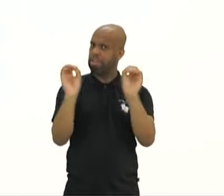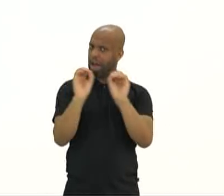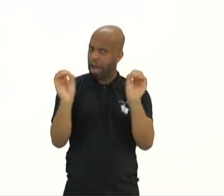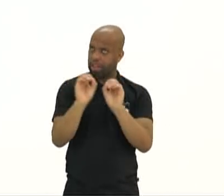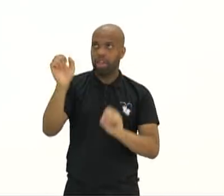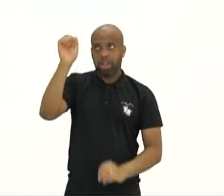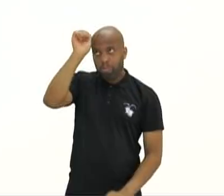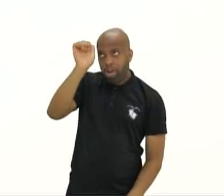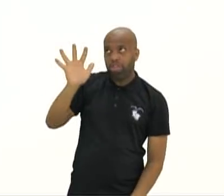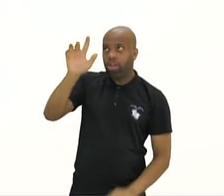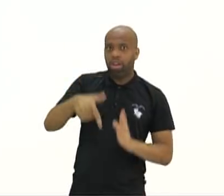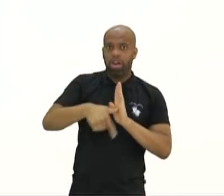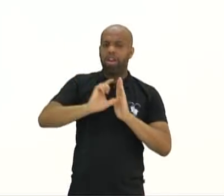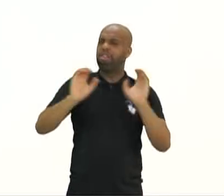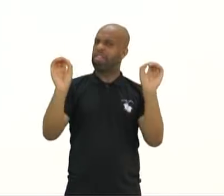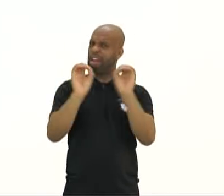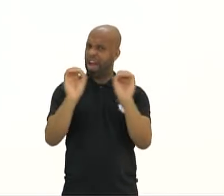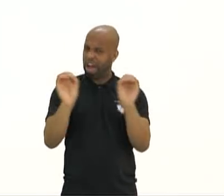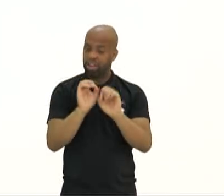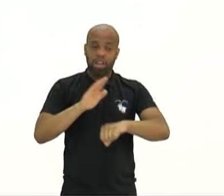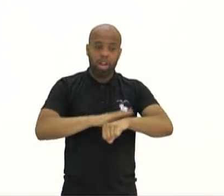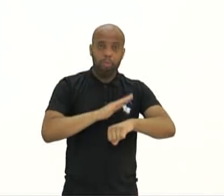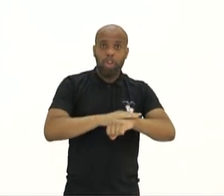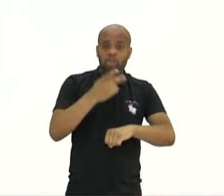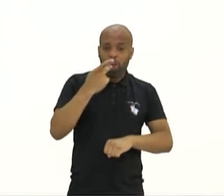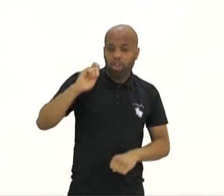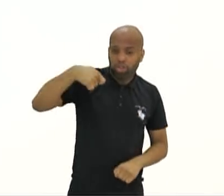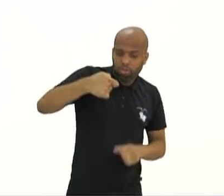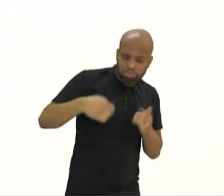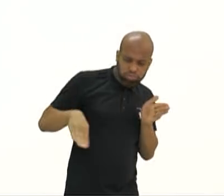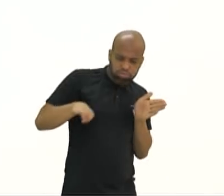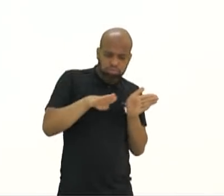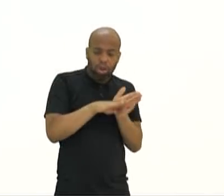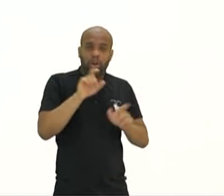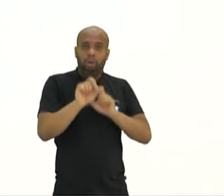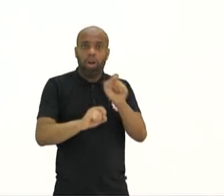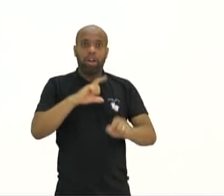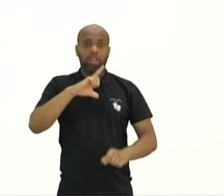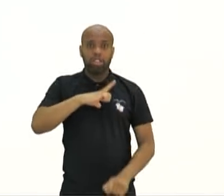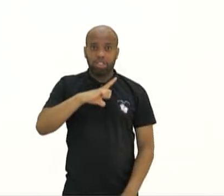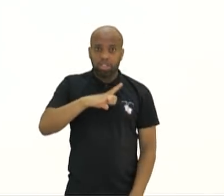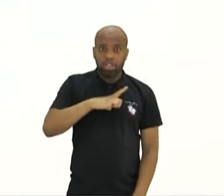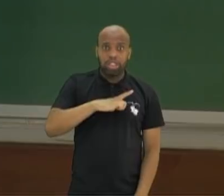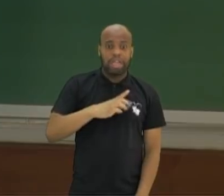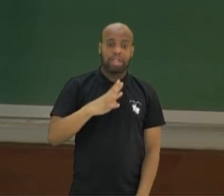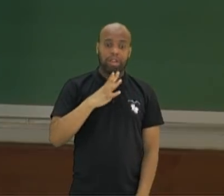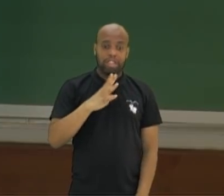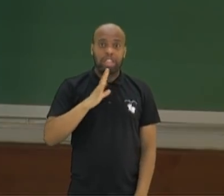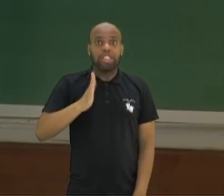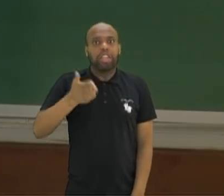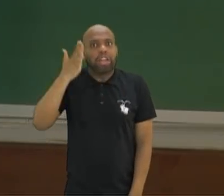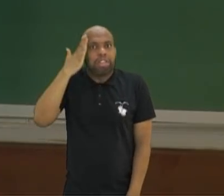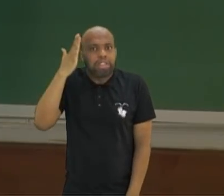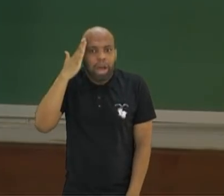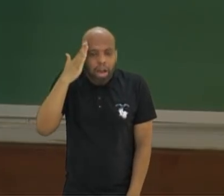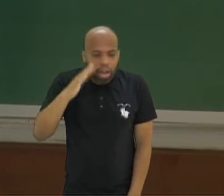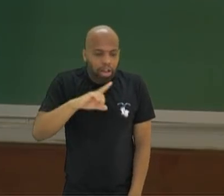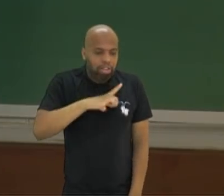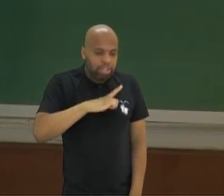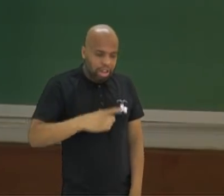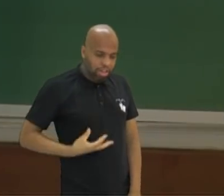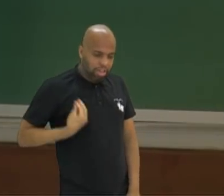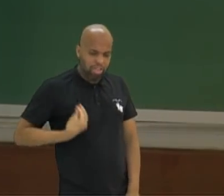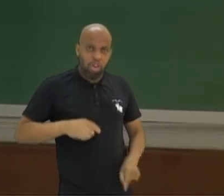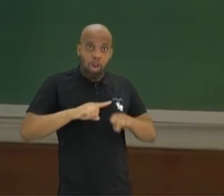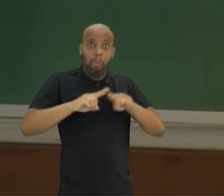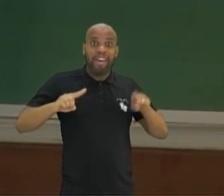tinha imaginado. E quando falamos de chegada, estamos falando de algo que tínhamos conhecimento. Mas não quer dizer que